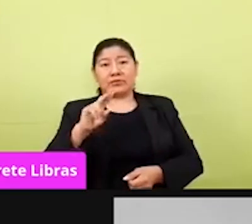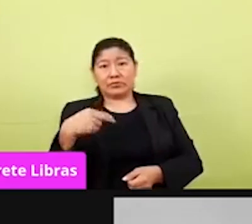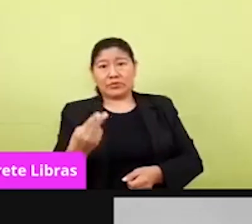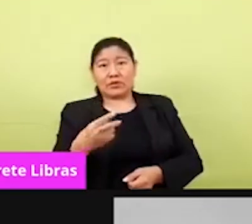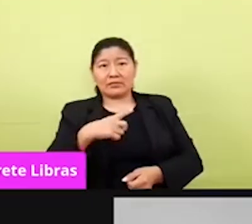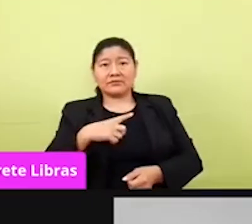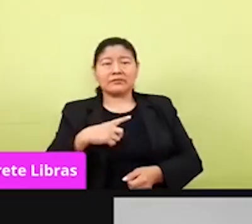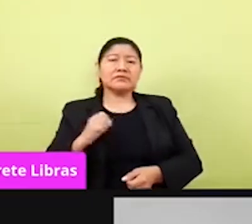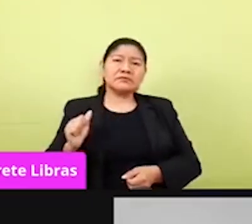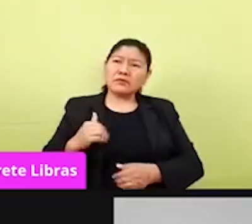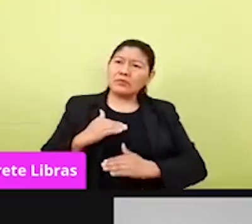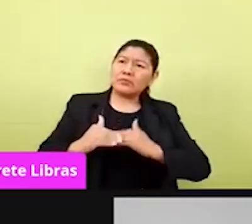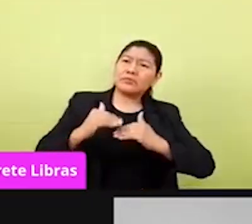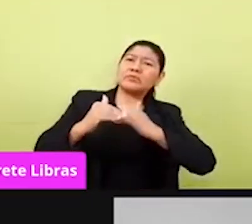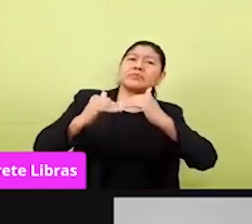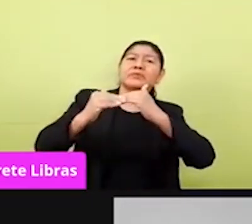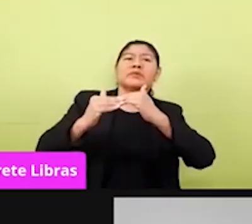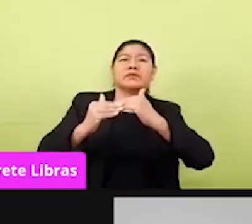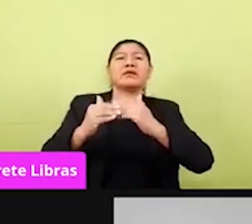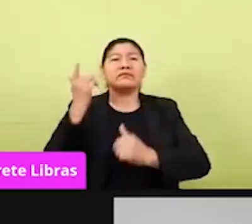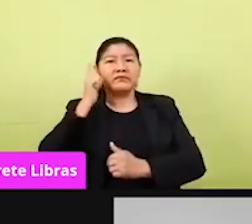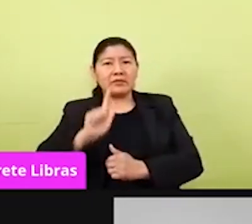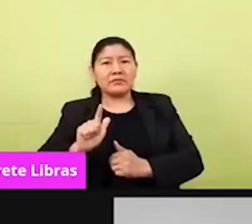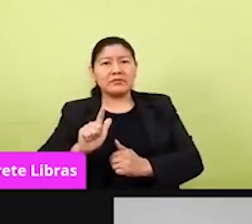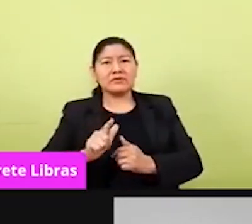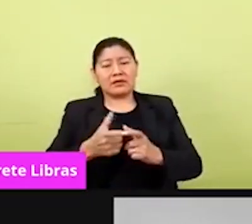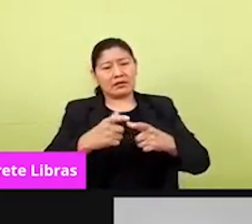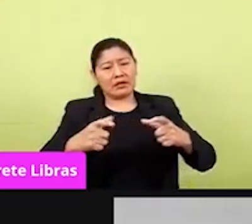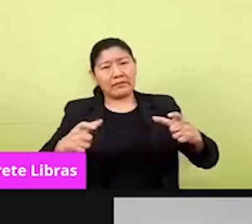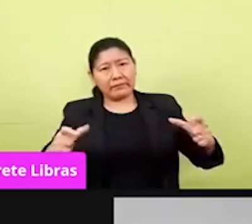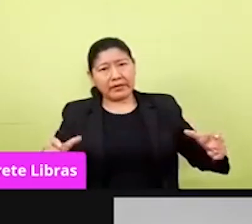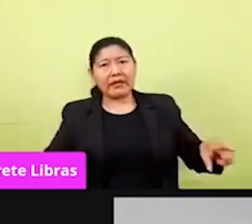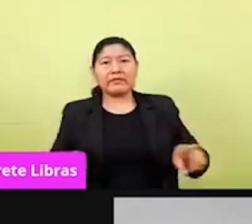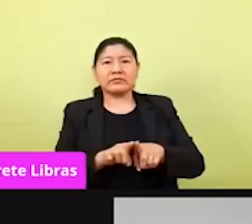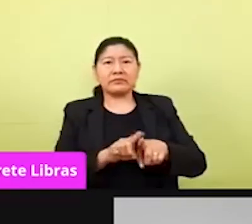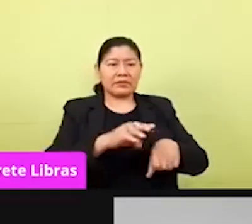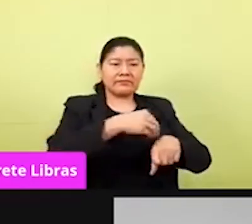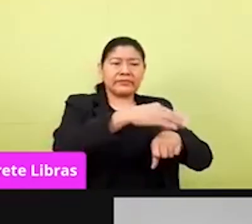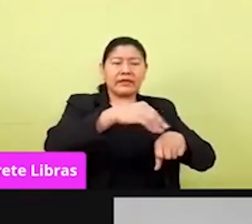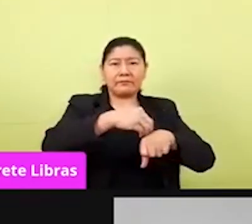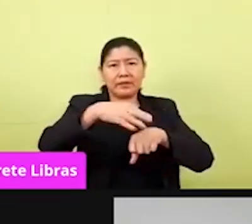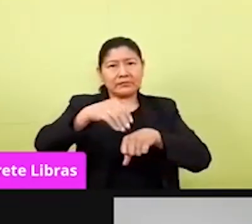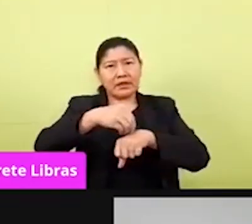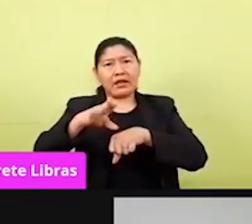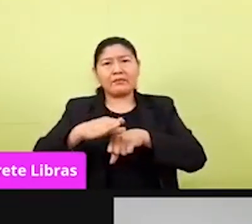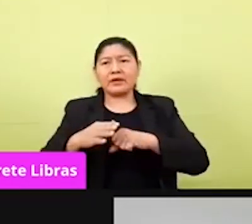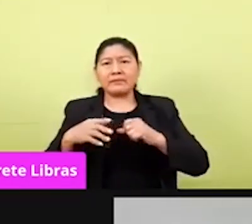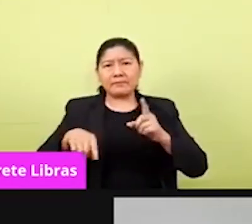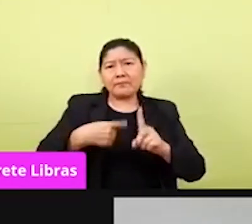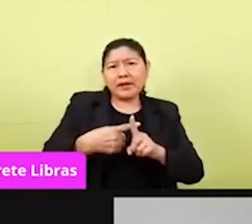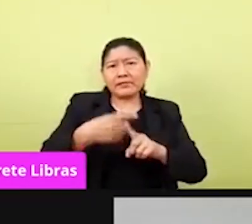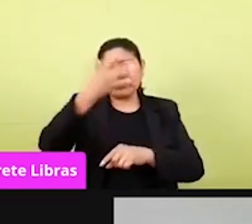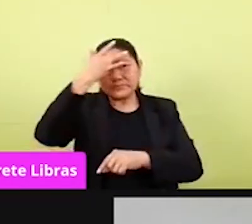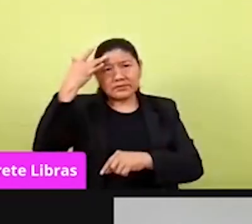do compromisso profissional, né? A gente acaba levando isso para a nossa vida. E eu acho que é nesse sentido que as professoras e professores